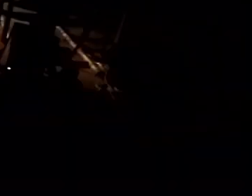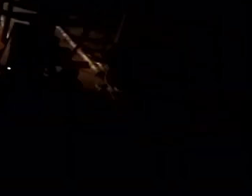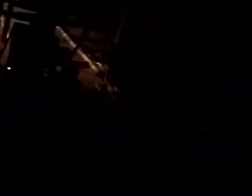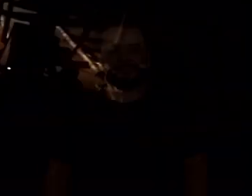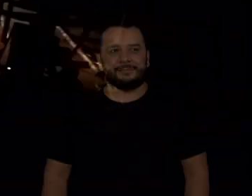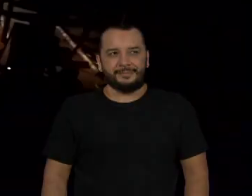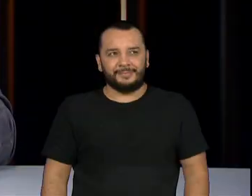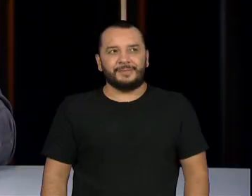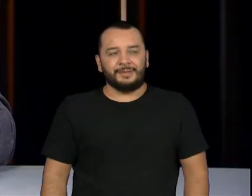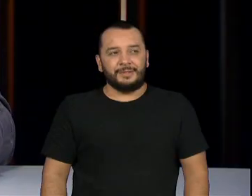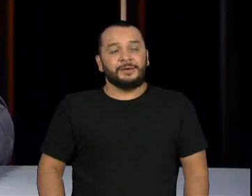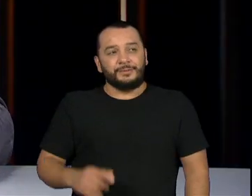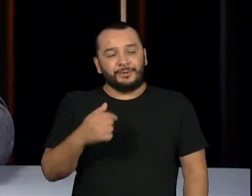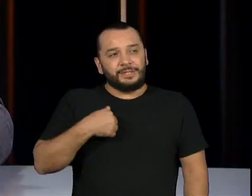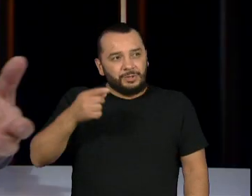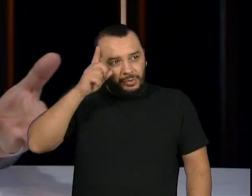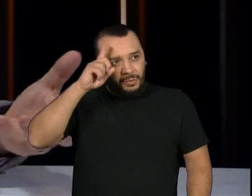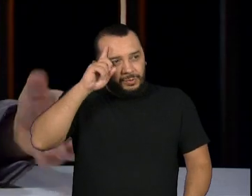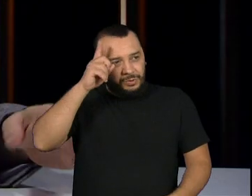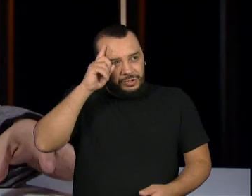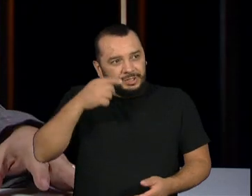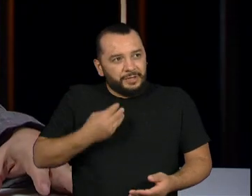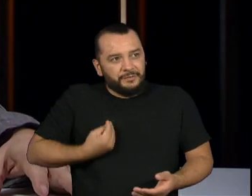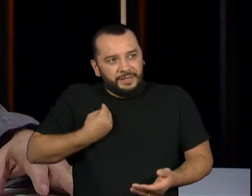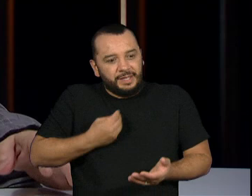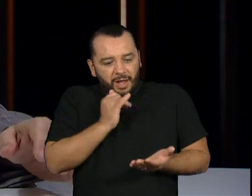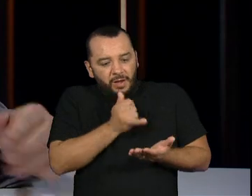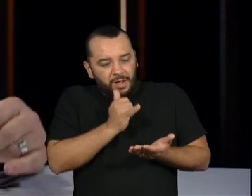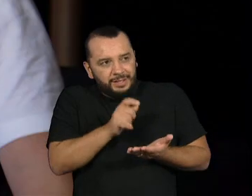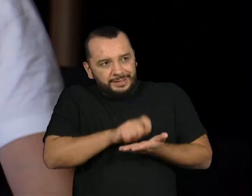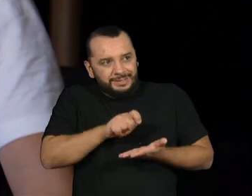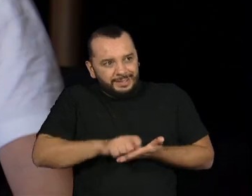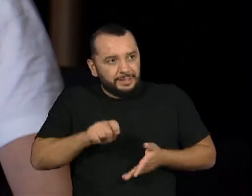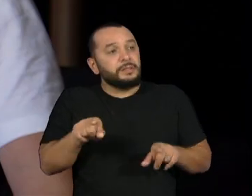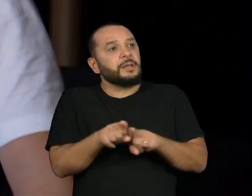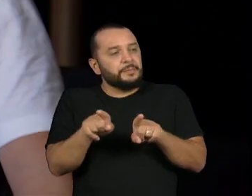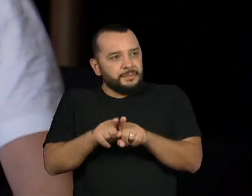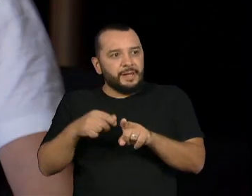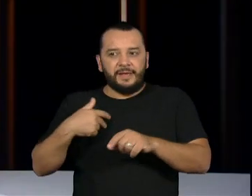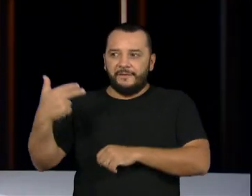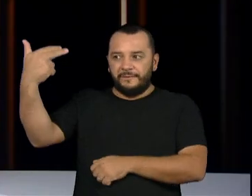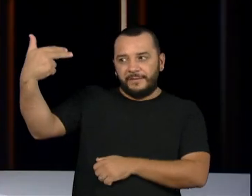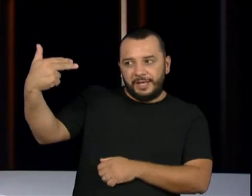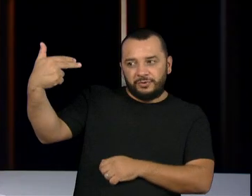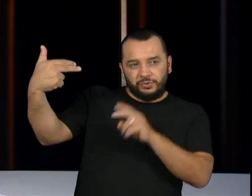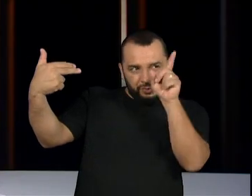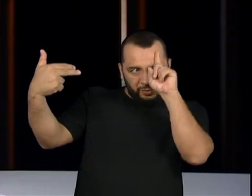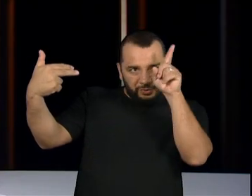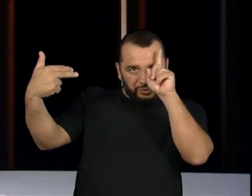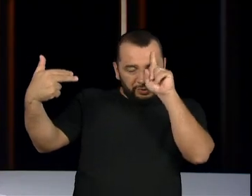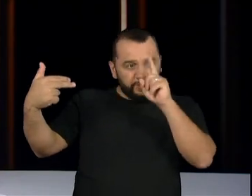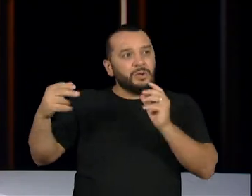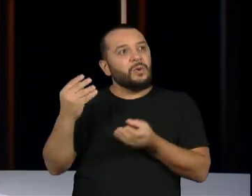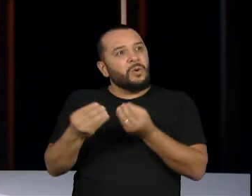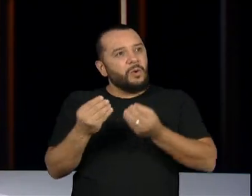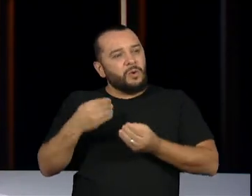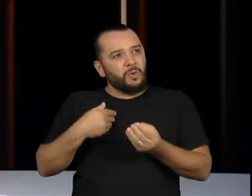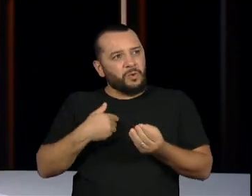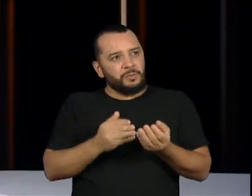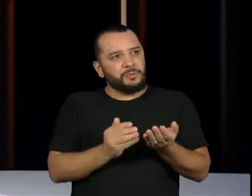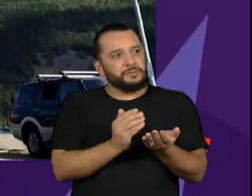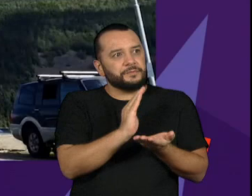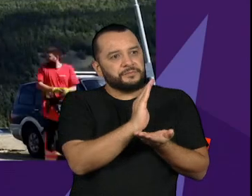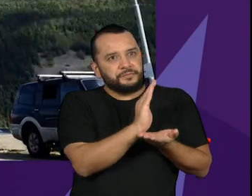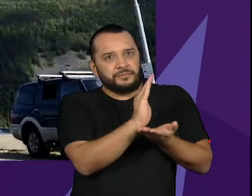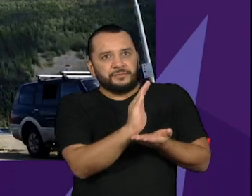Além do diário escrito, você fez um diário em vídeo, né? Sim. E, por exemplo, a sardinha sendo colocada no caminhão e você liga pro seu